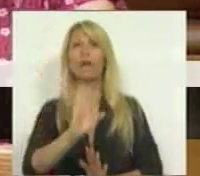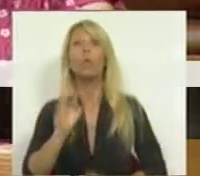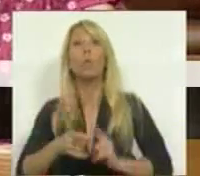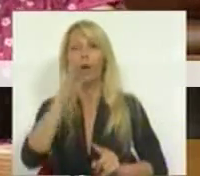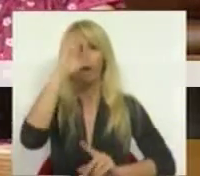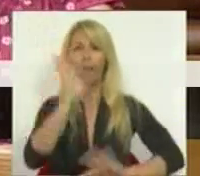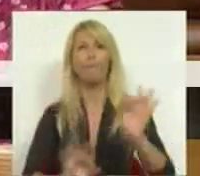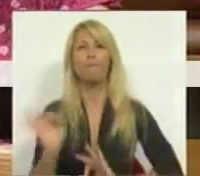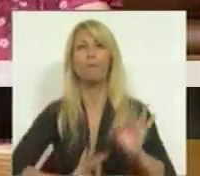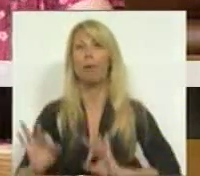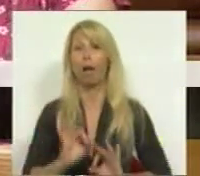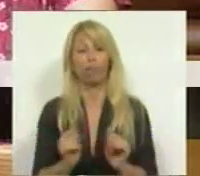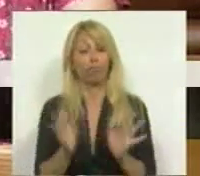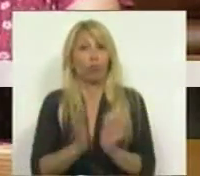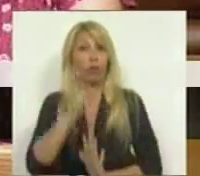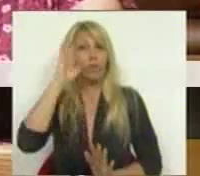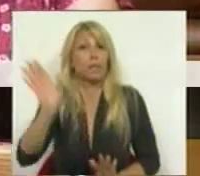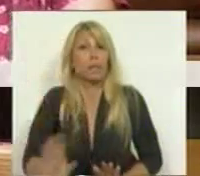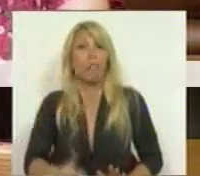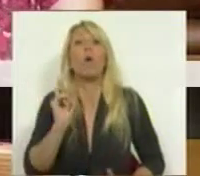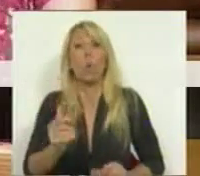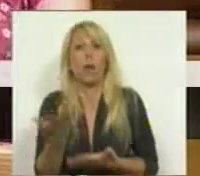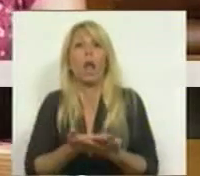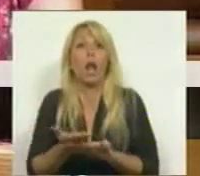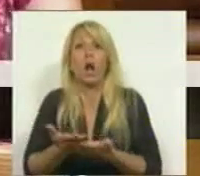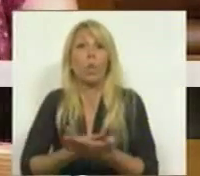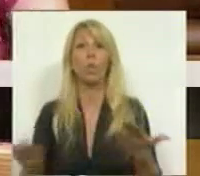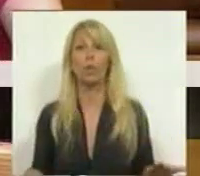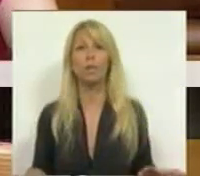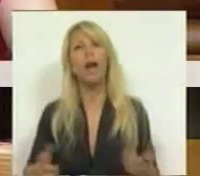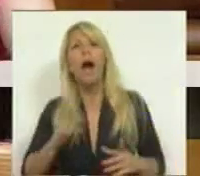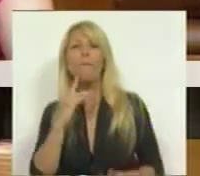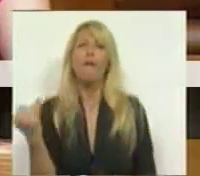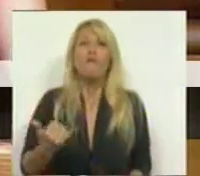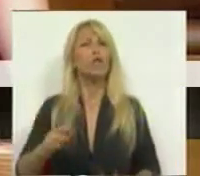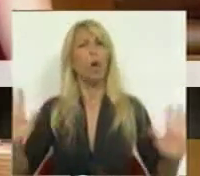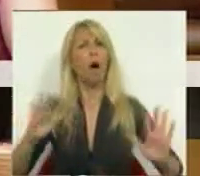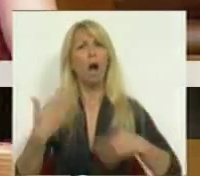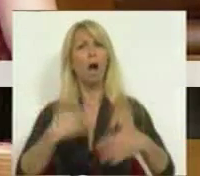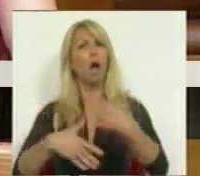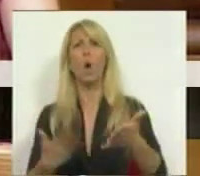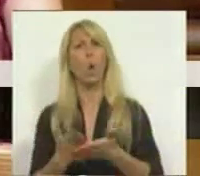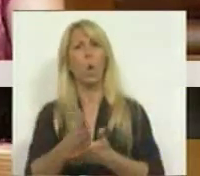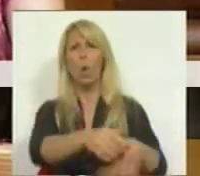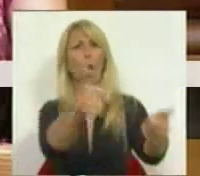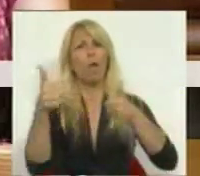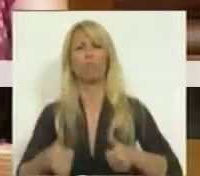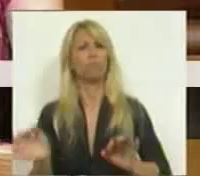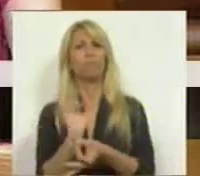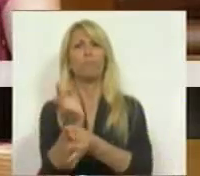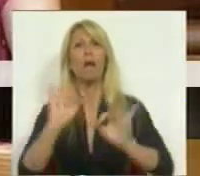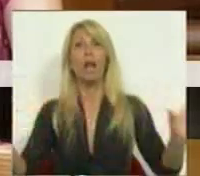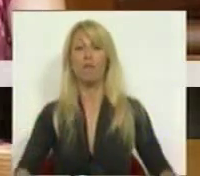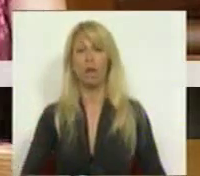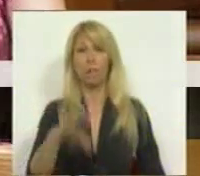todos sabem que está a ser negociado, mas fingem que está tudo a correr às mil maravilhas. Carlos Costa, o governador do